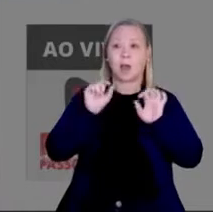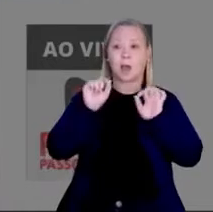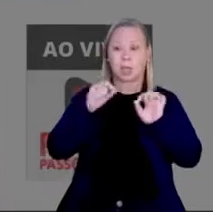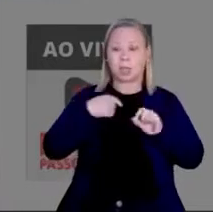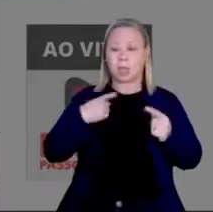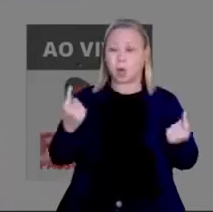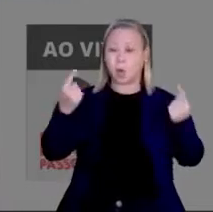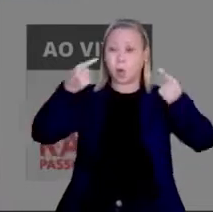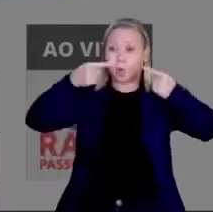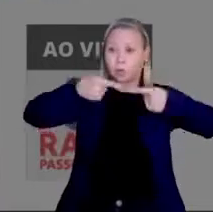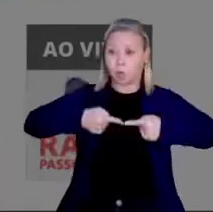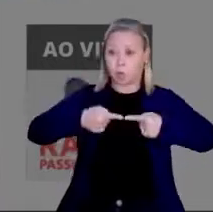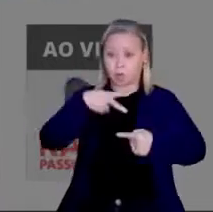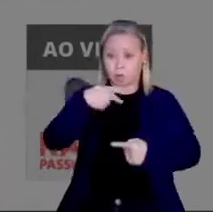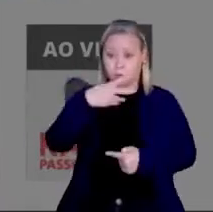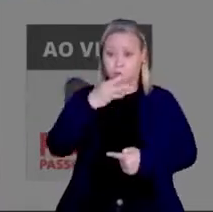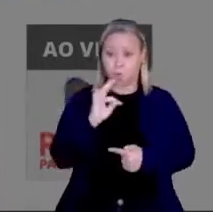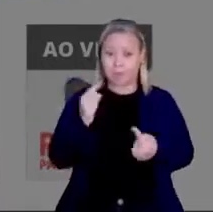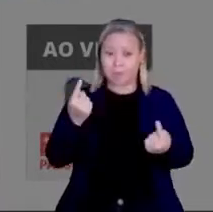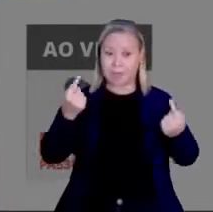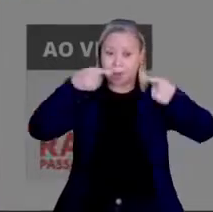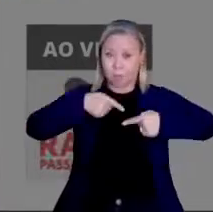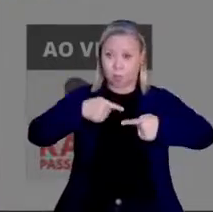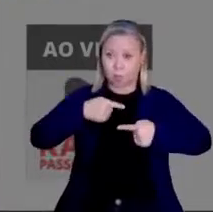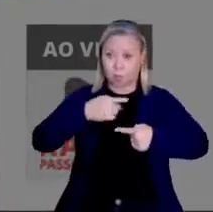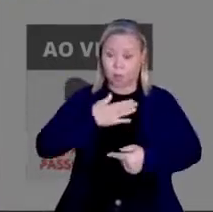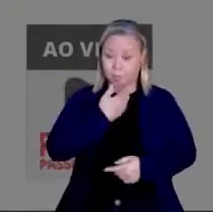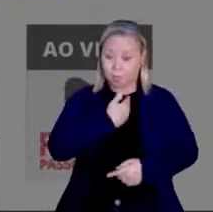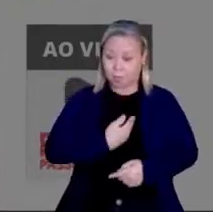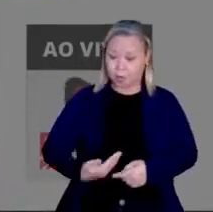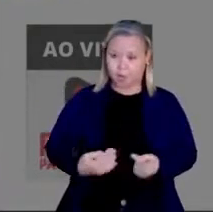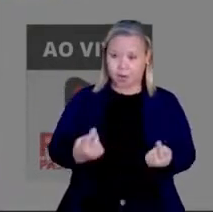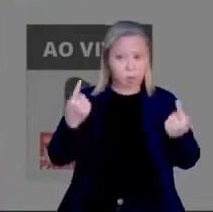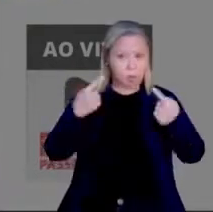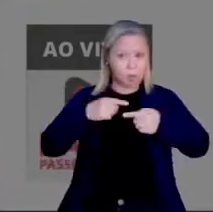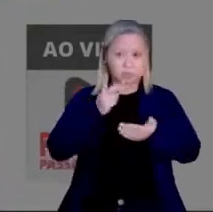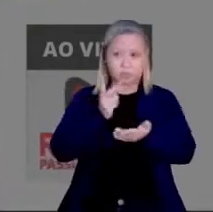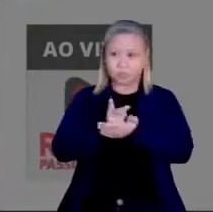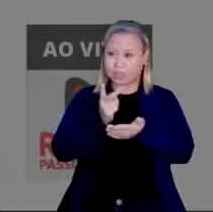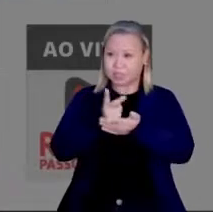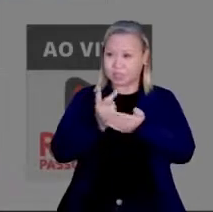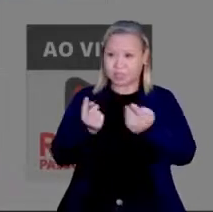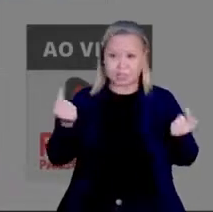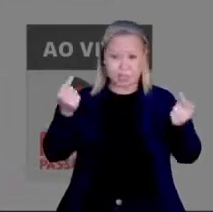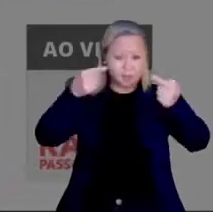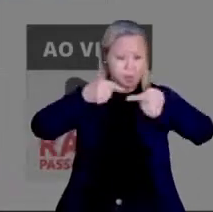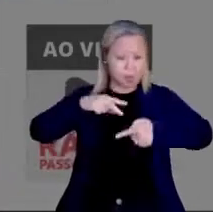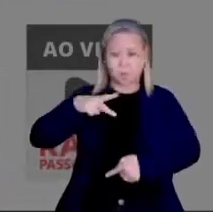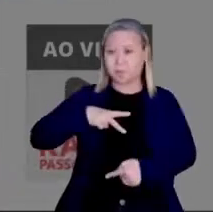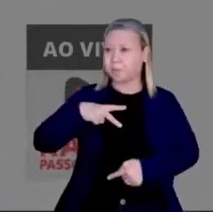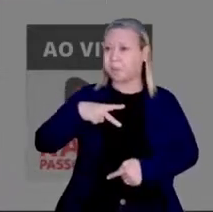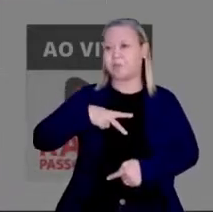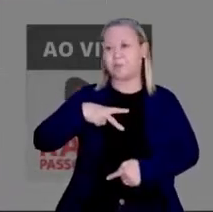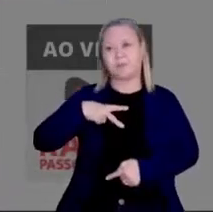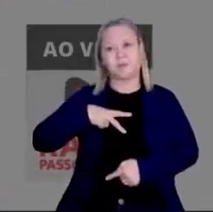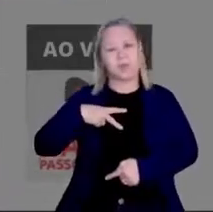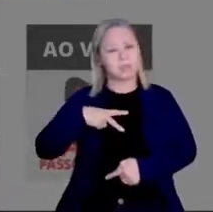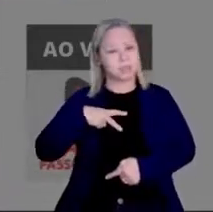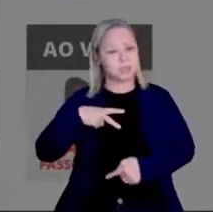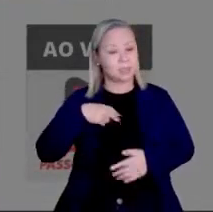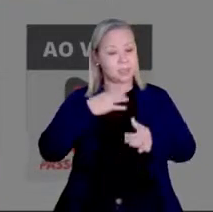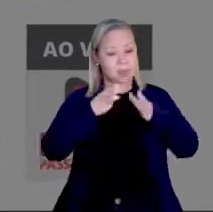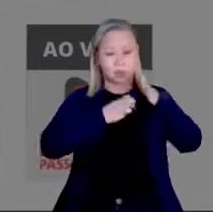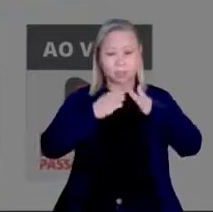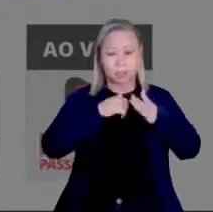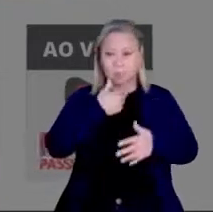Eletrobras. Outro dia, eu fiz uma entrevista e eu avisei. Os empresários que tiverem juízo, é importante contar até